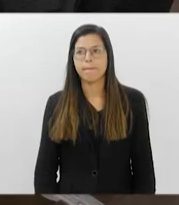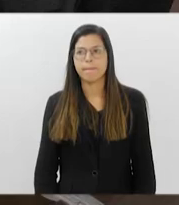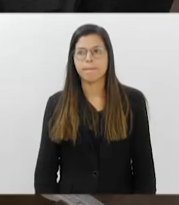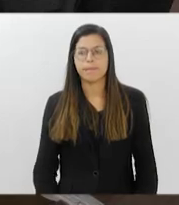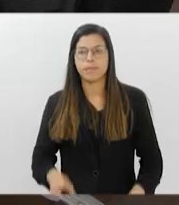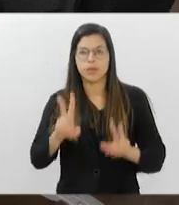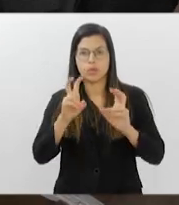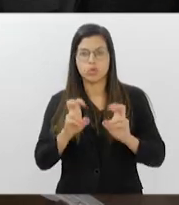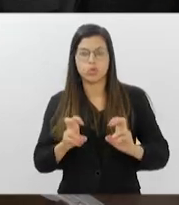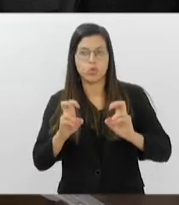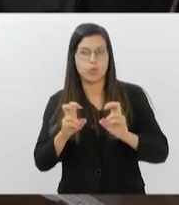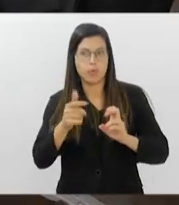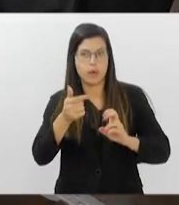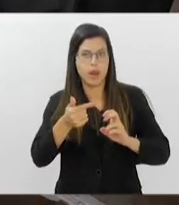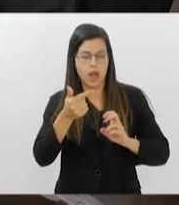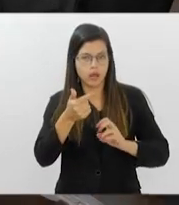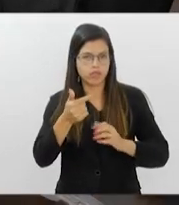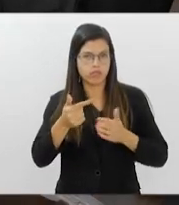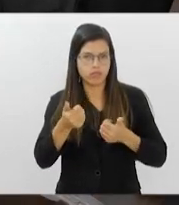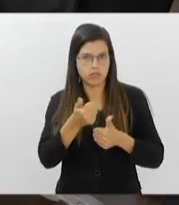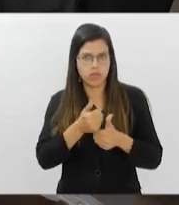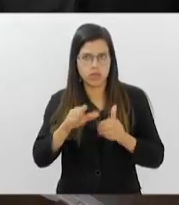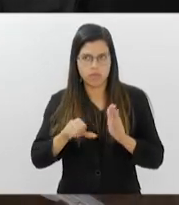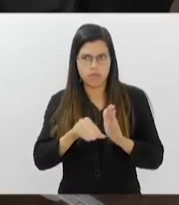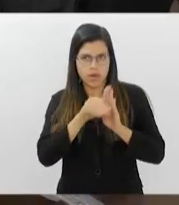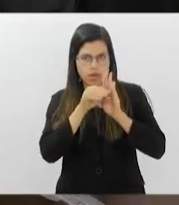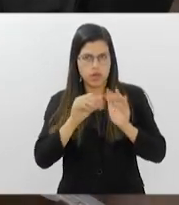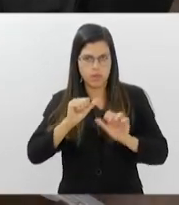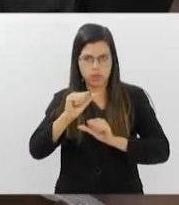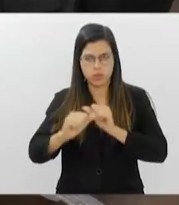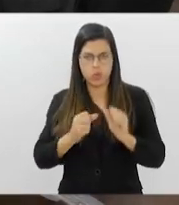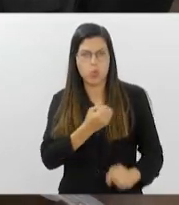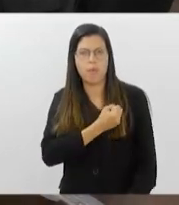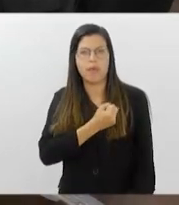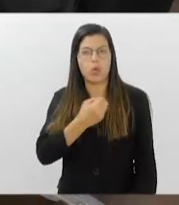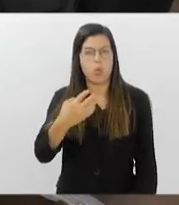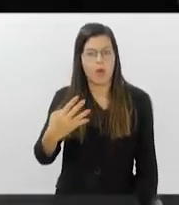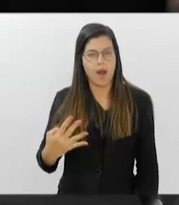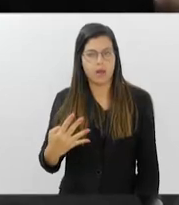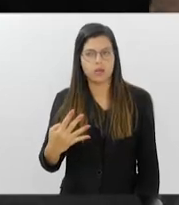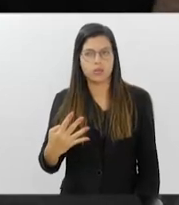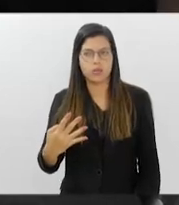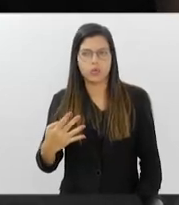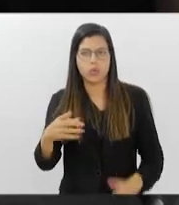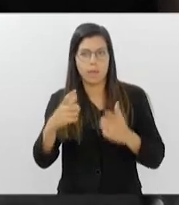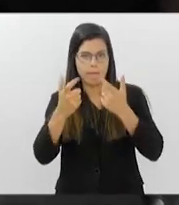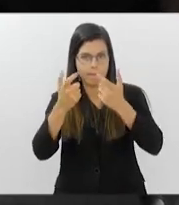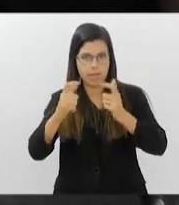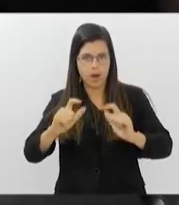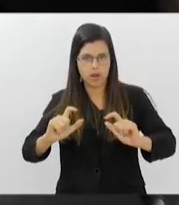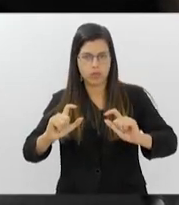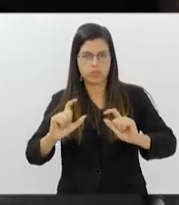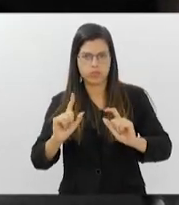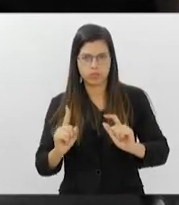subemenda proposta pelo relator à emenda modificativa número 4, o parágrafo único